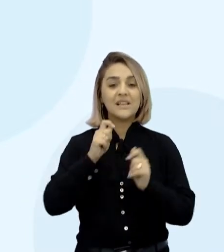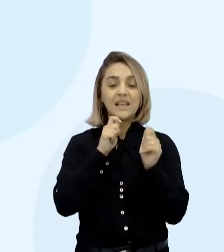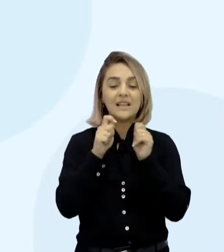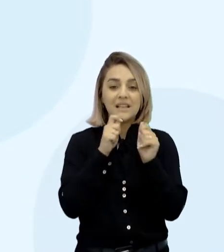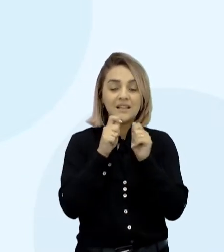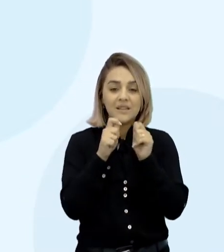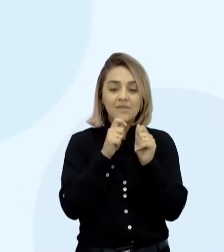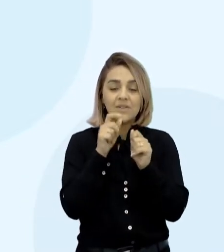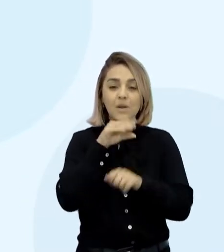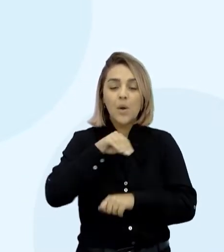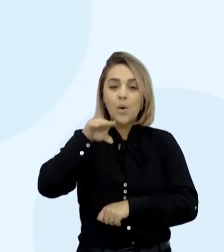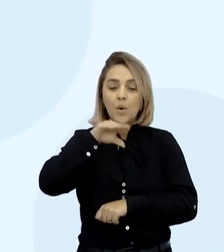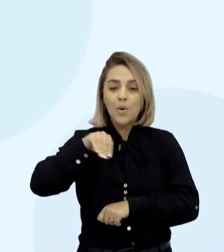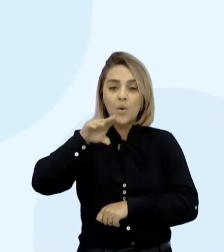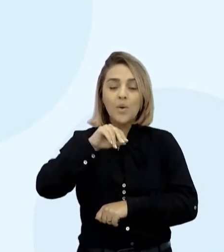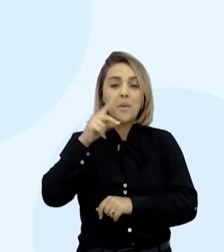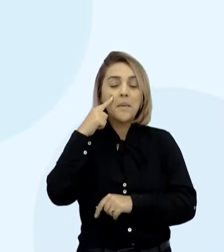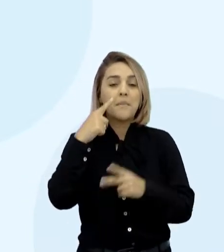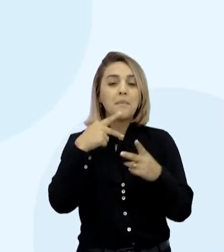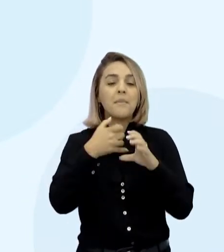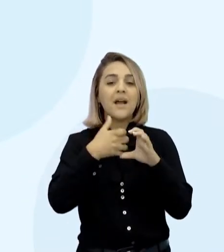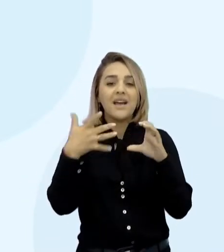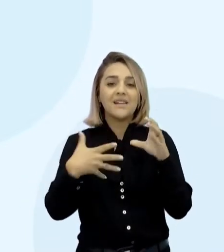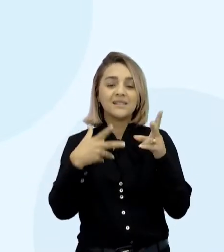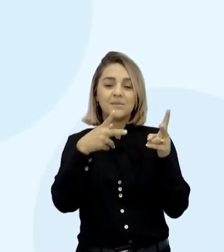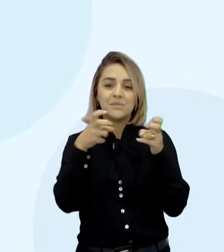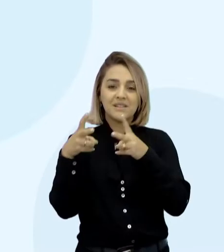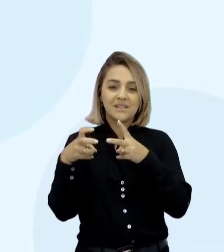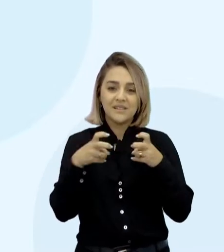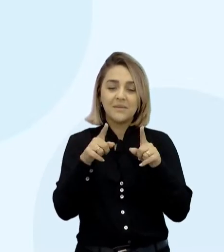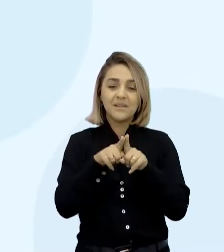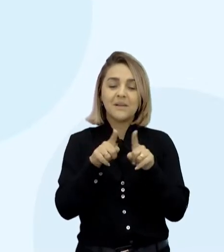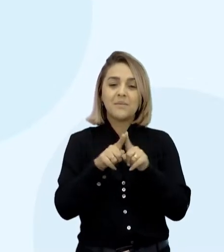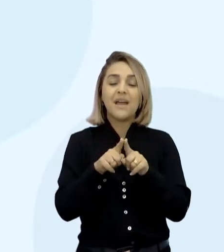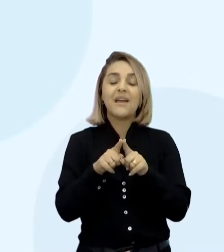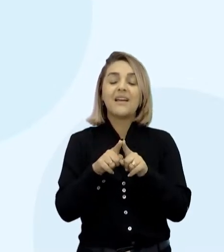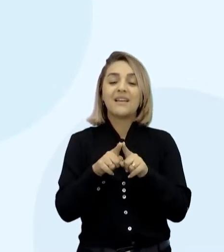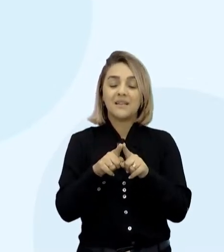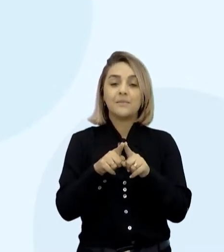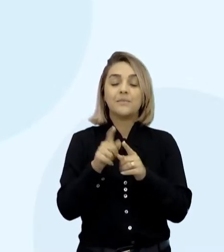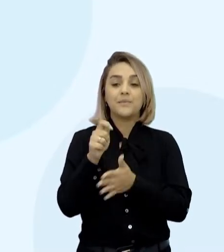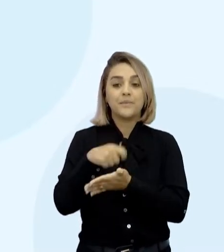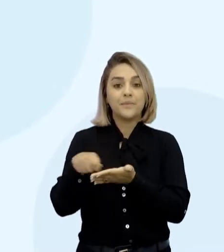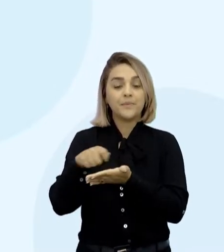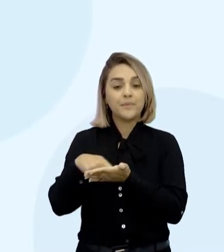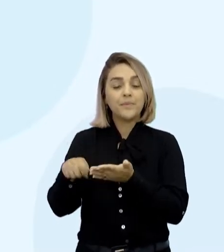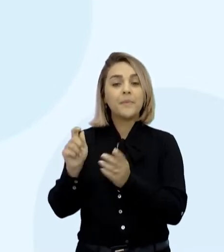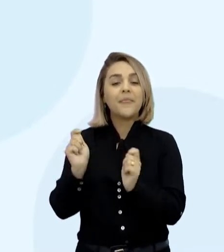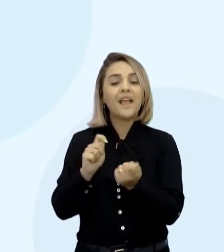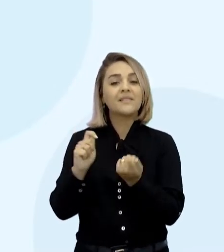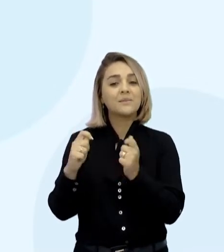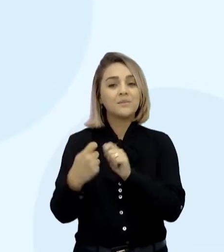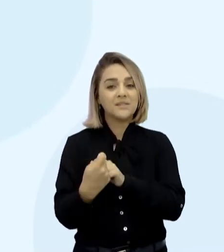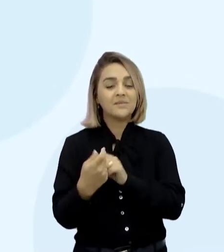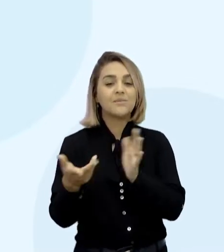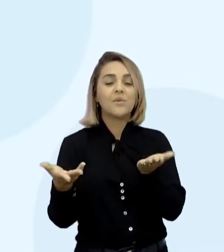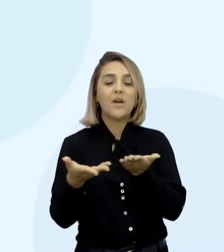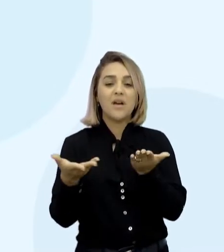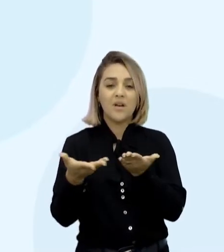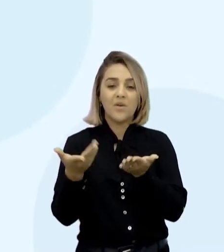orais, observando as características do gênero e transcrevê-las, considerando a adequação à